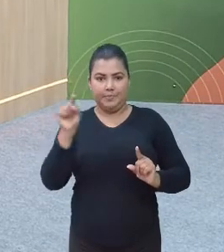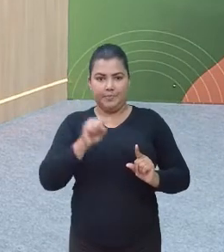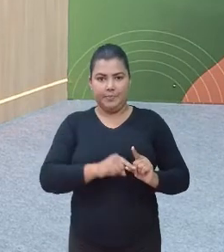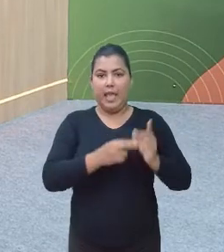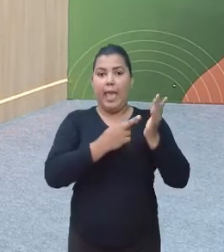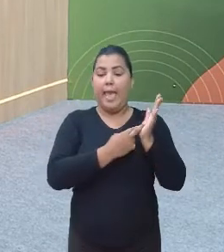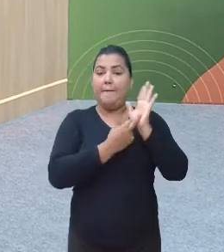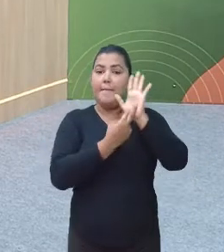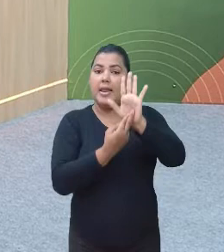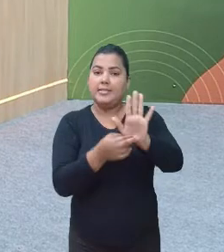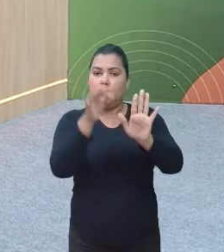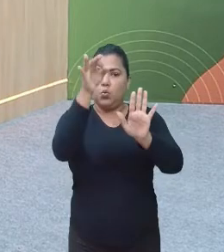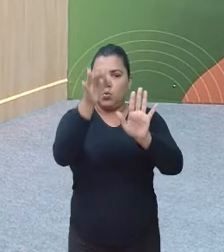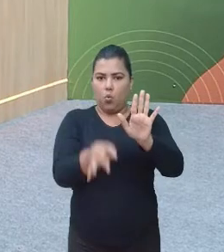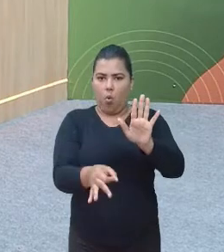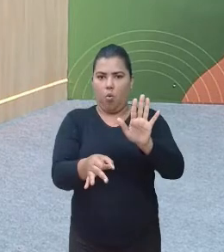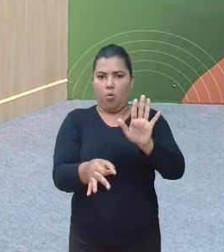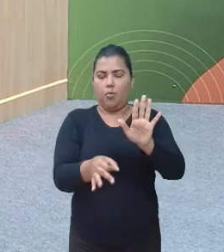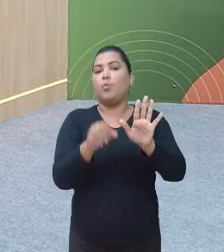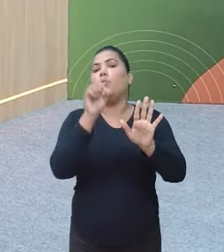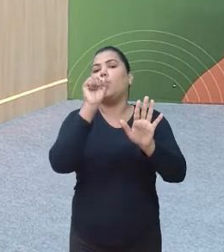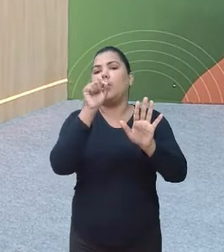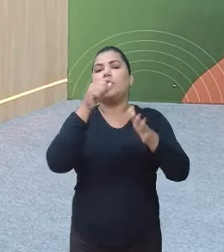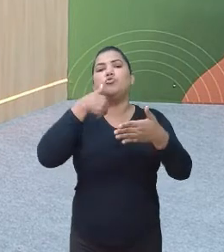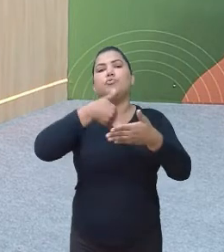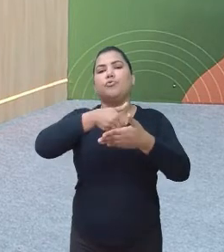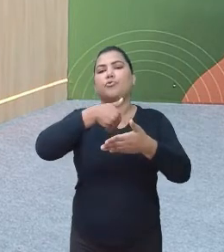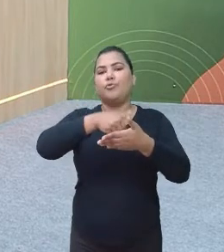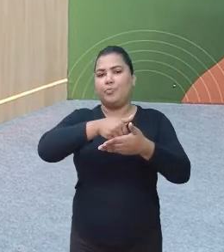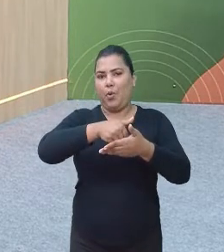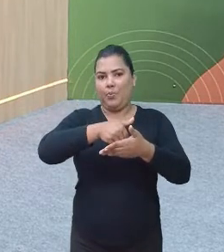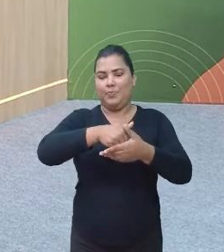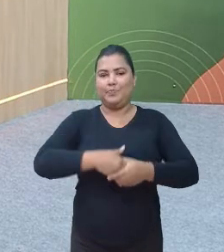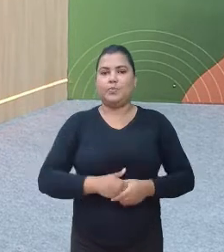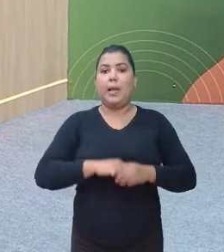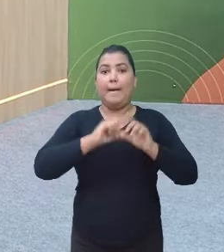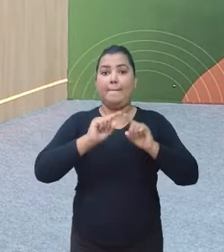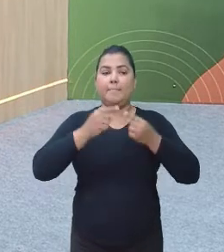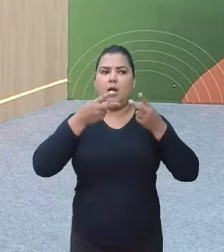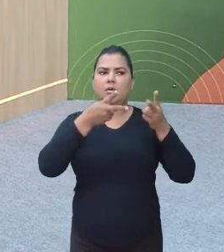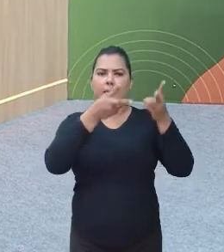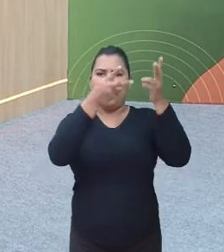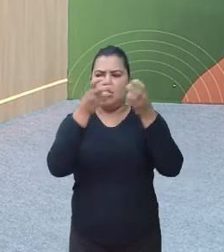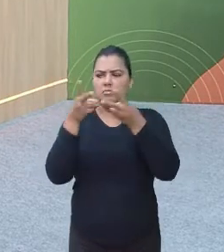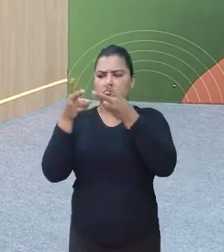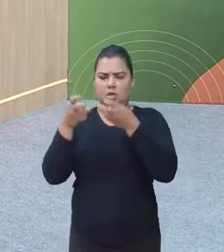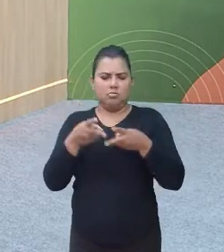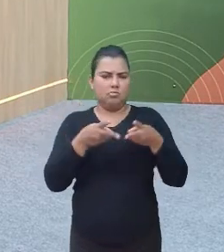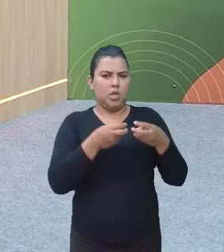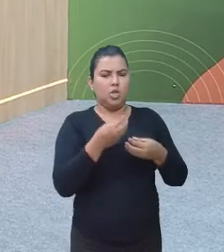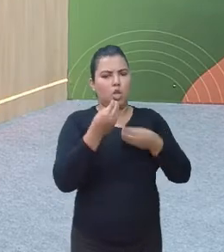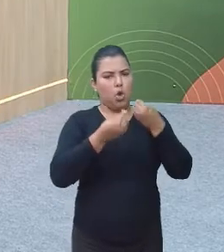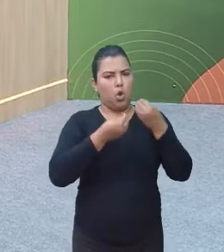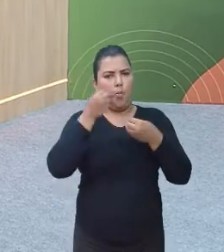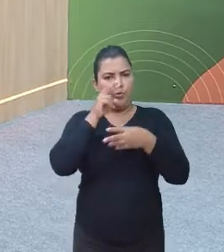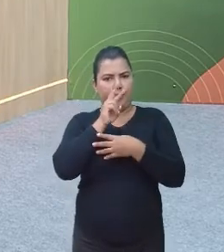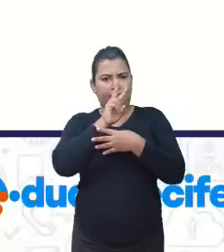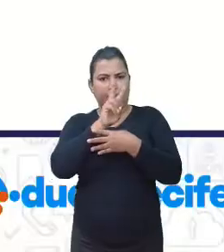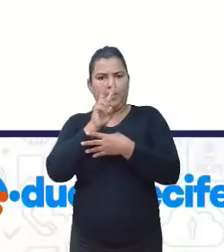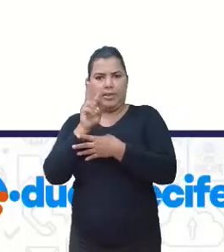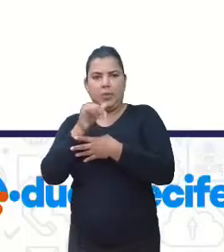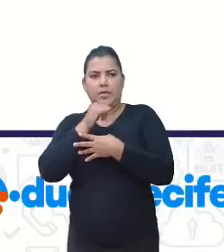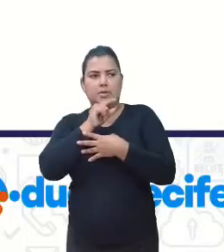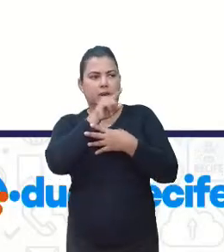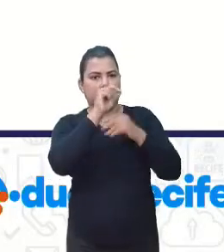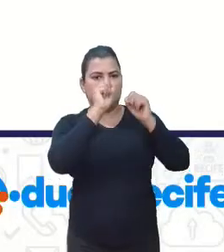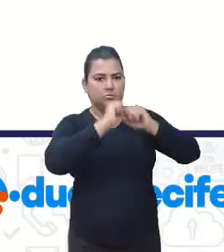o mesmo jogo de futebol. Mas a gente percebe que, dependendo de como eu esteja vendo, ou seja, aquela imagem maior, vamos supor